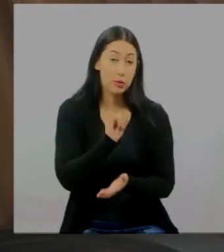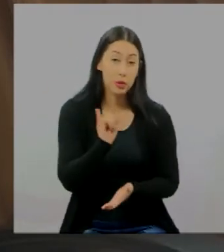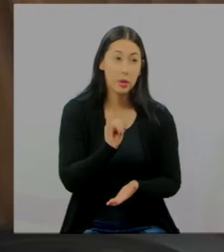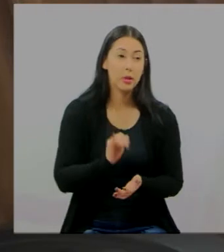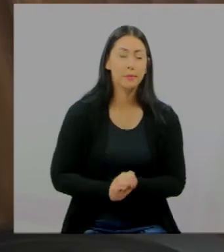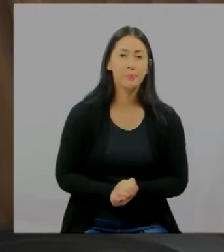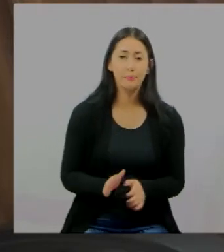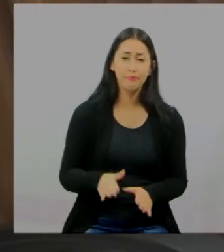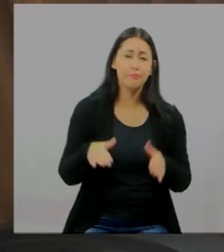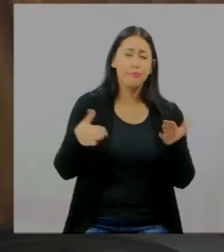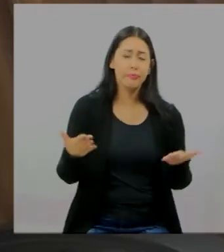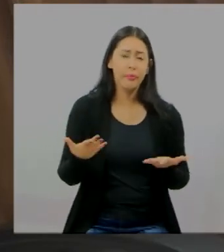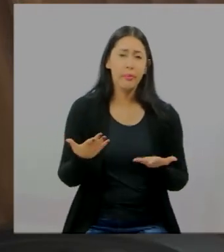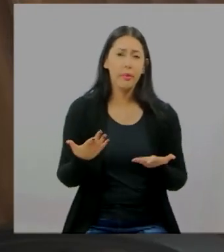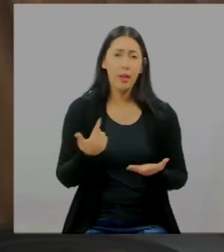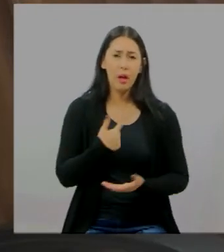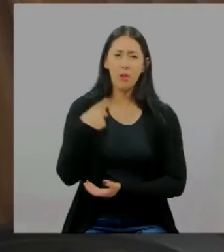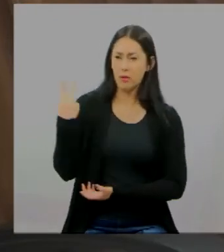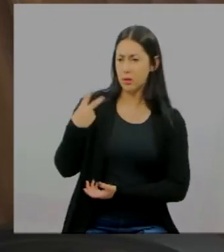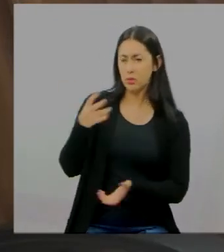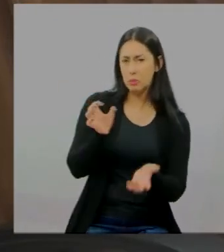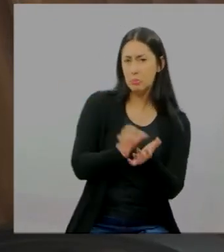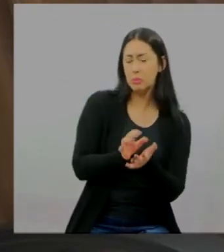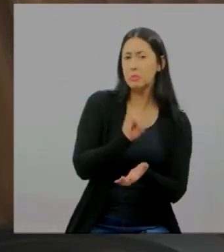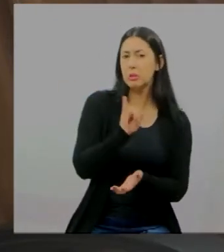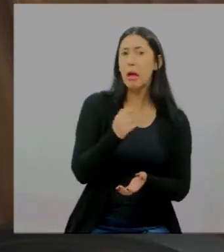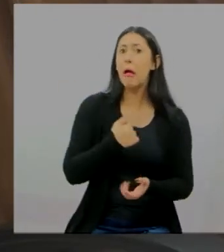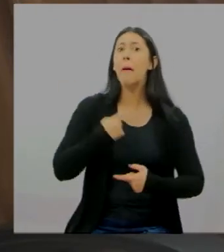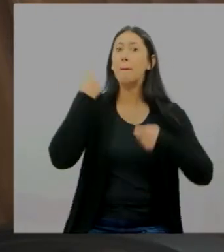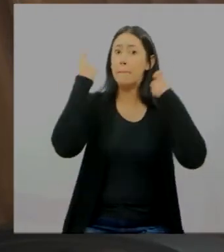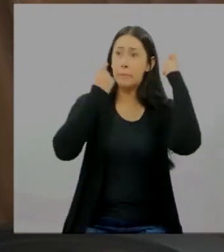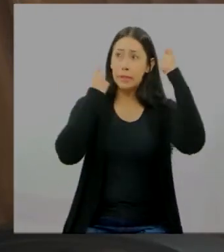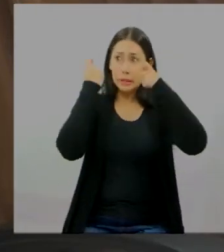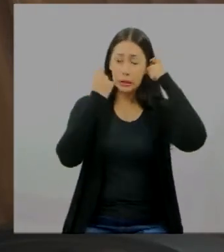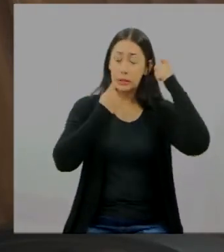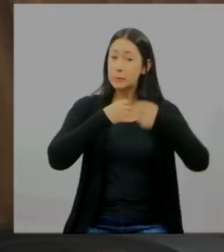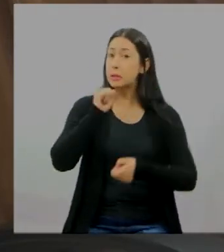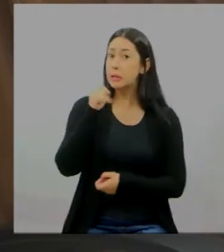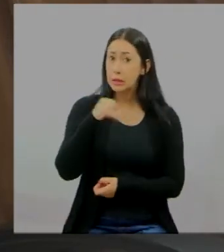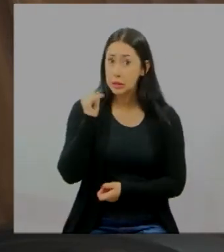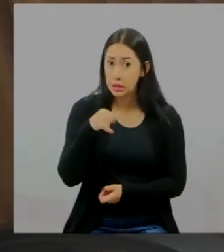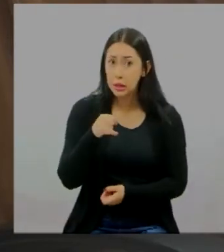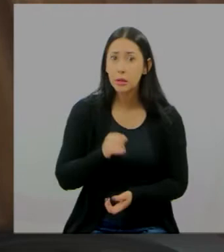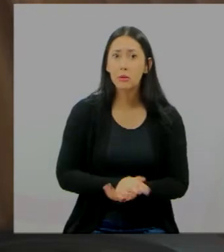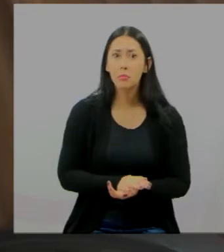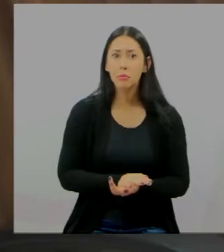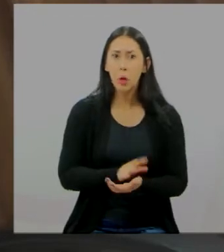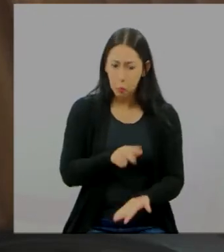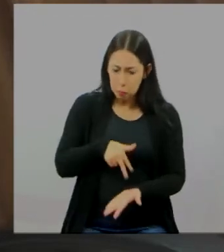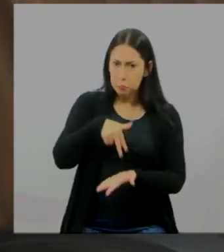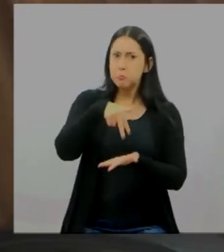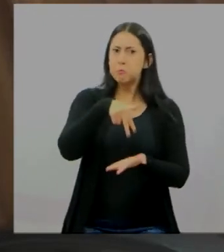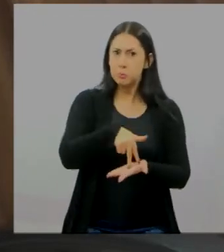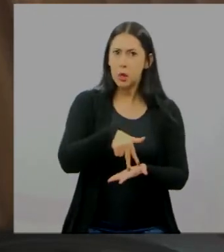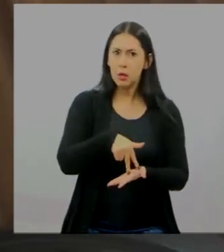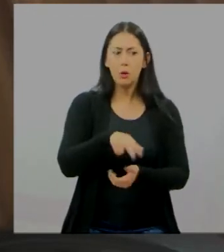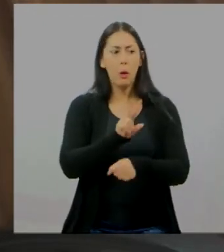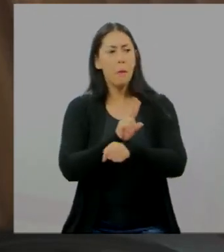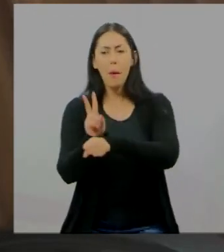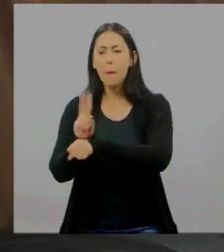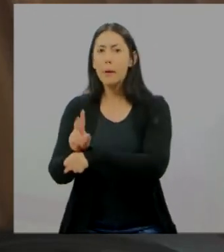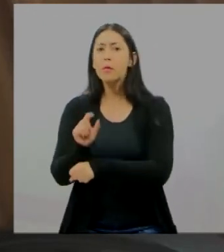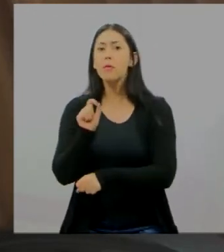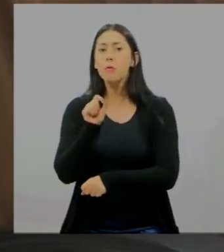Então, assim, enquanto vereador desse município, eu me preocupo, sim, com o posicionamento e avaliação do